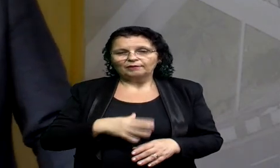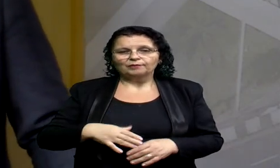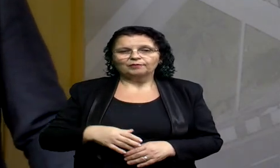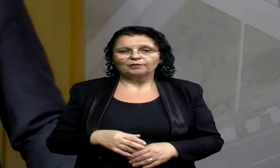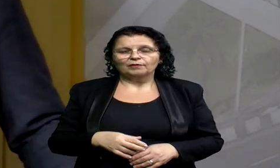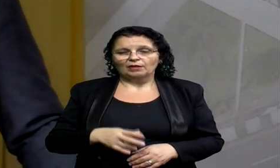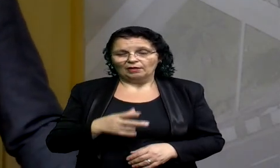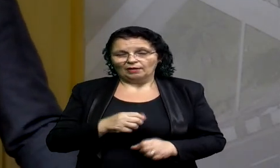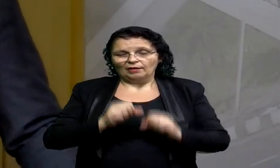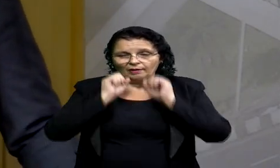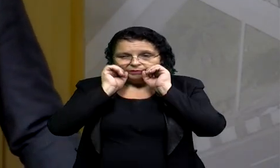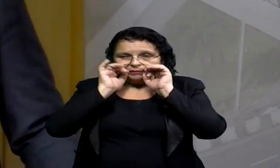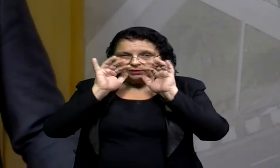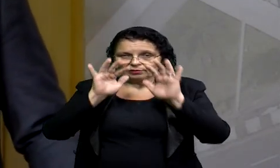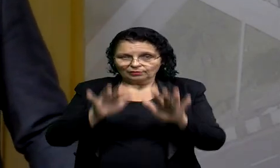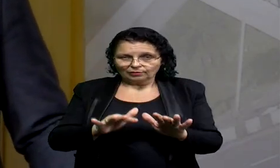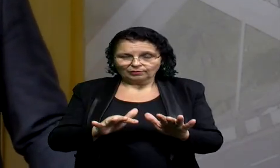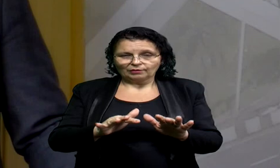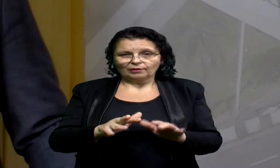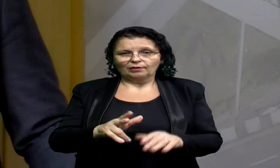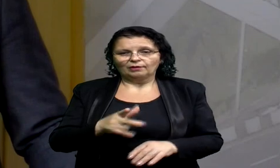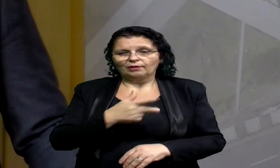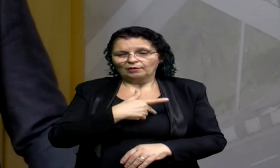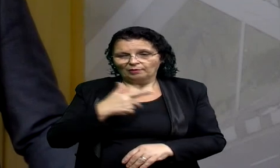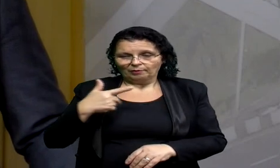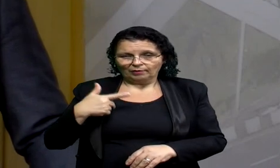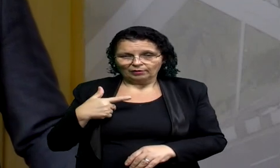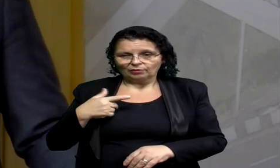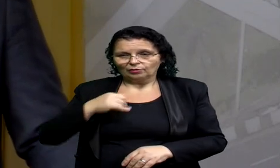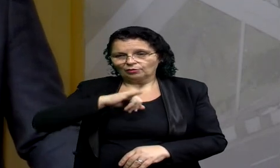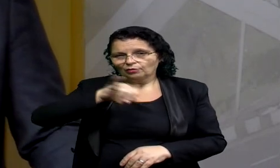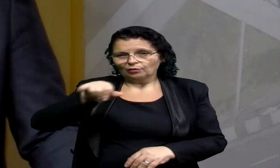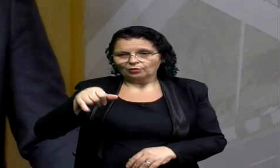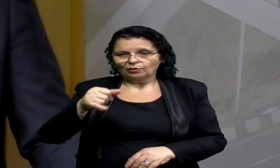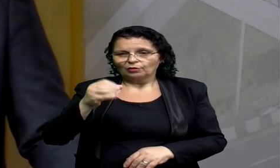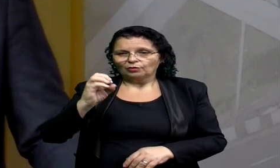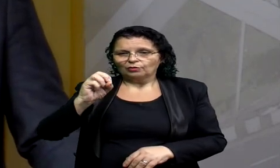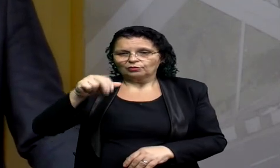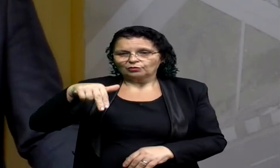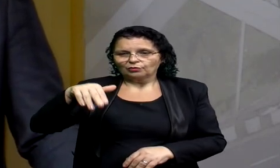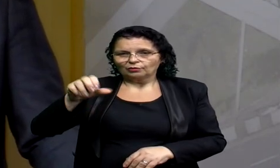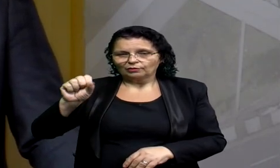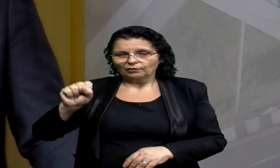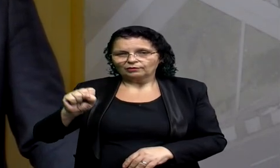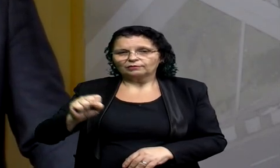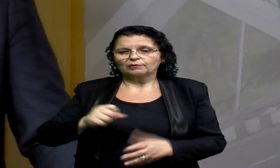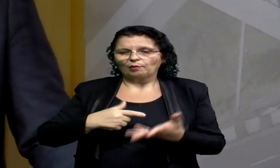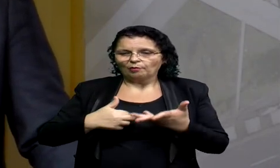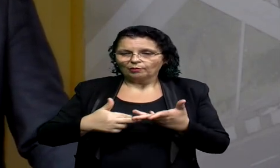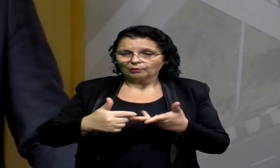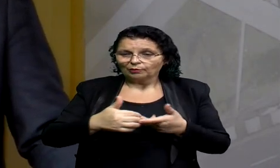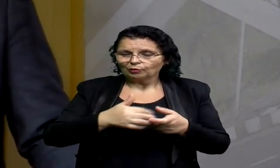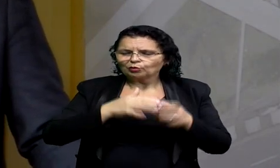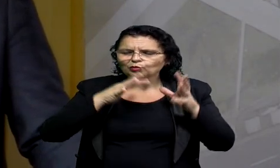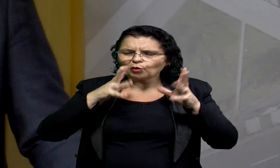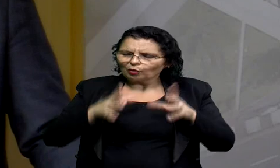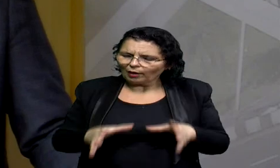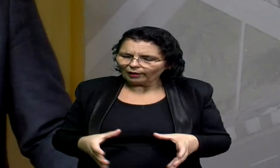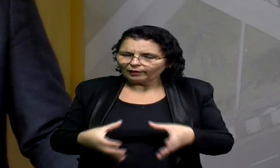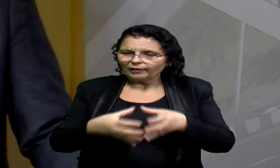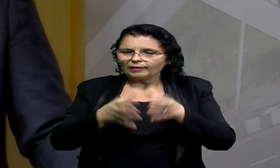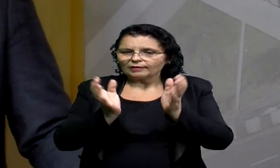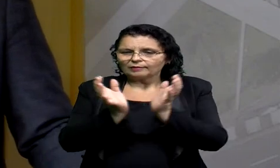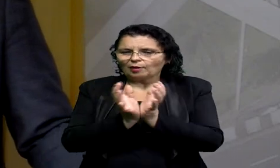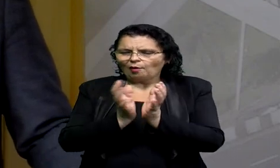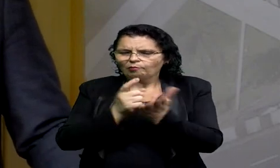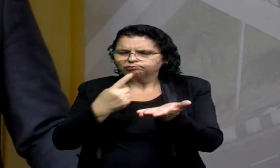Pastor Jonas nosso irmão também pro Elias PR givon pro juare para todos aqueles que estão ali no